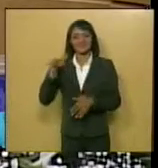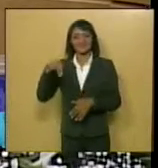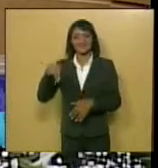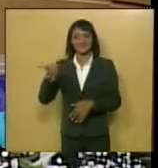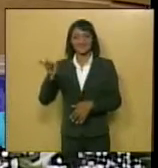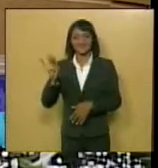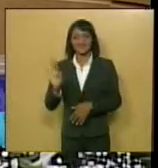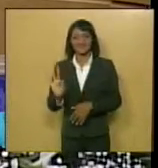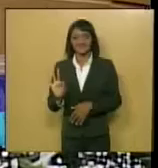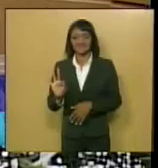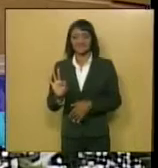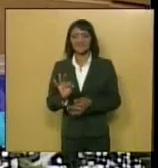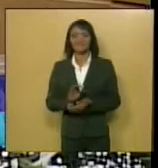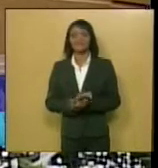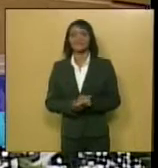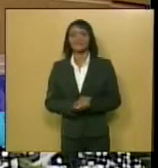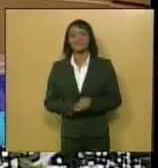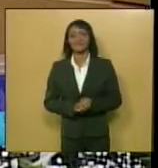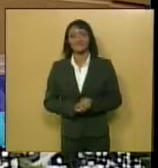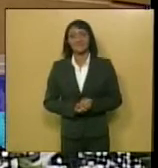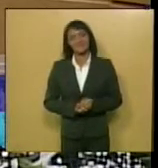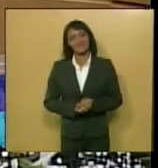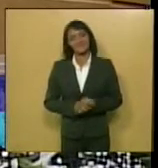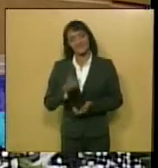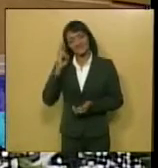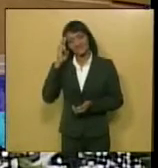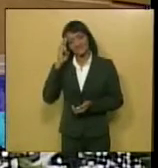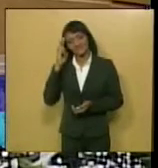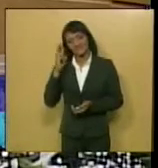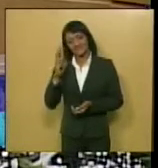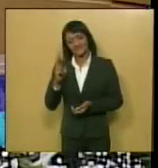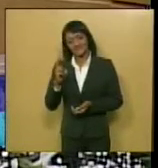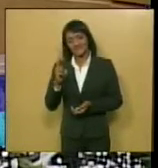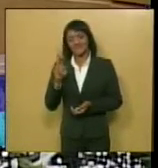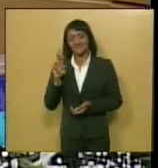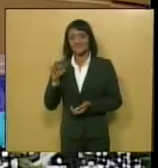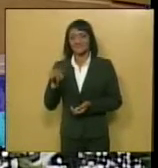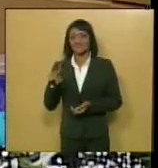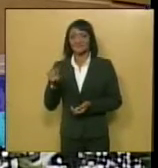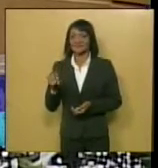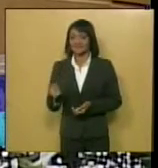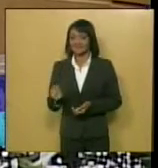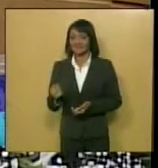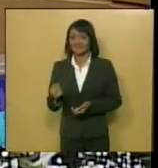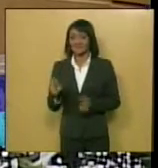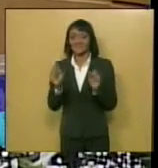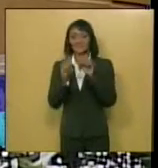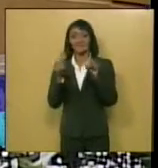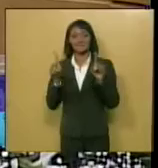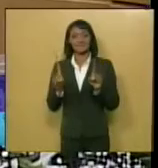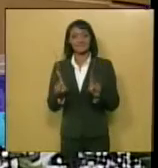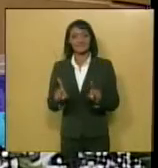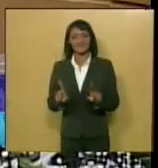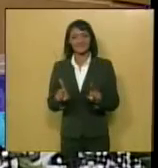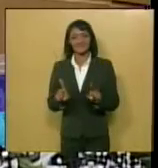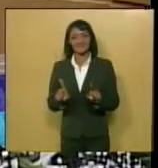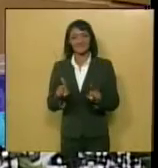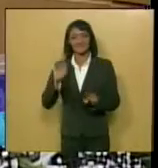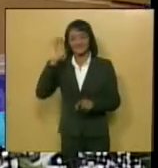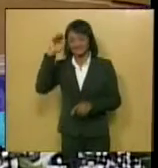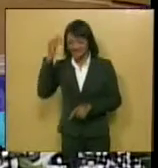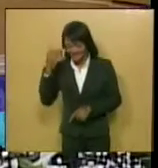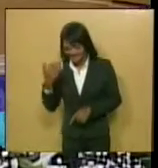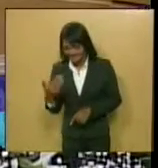Universidade Tiradentes, senhor Arnaldo, funcionário do